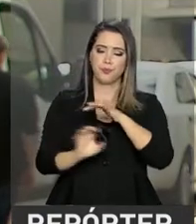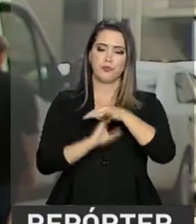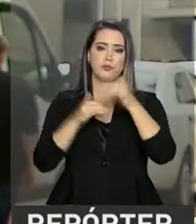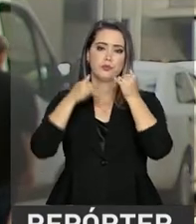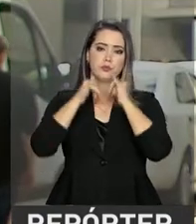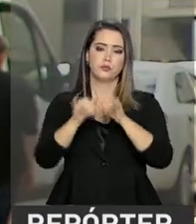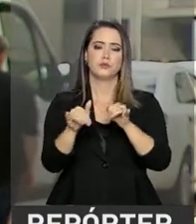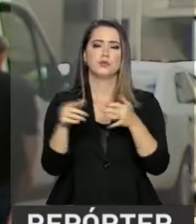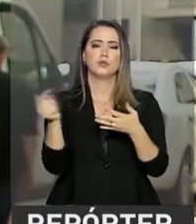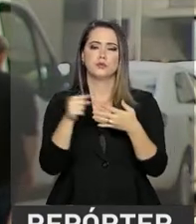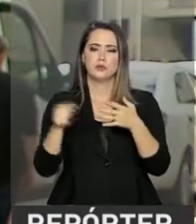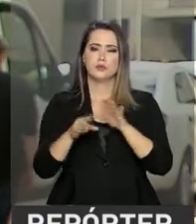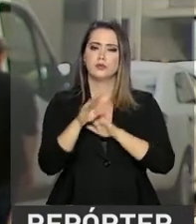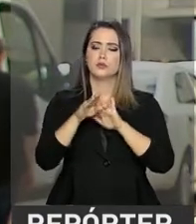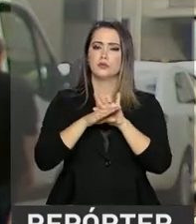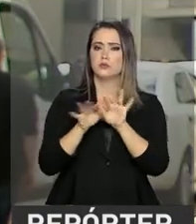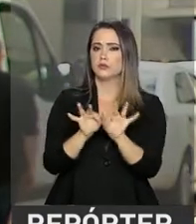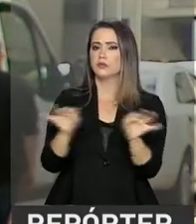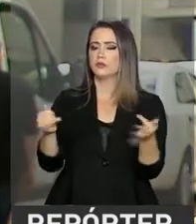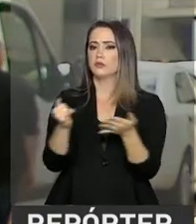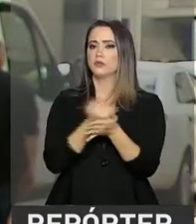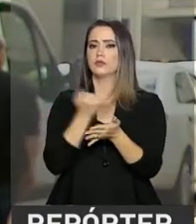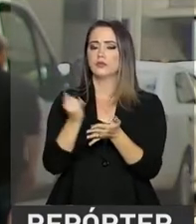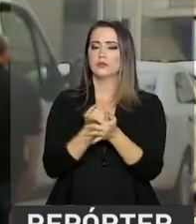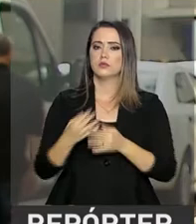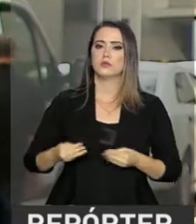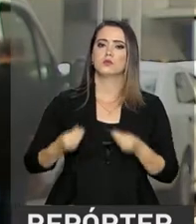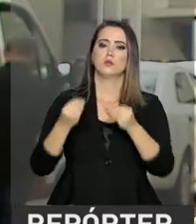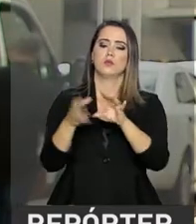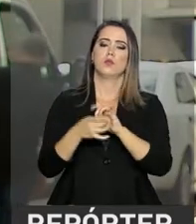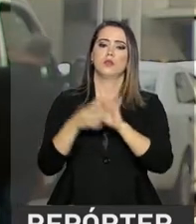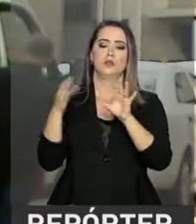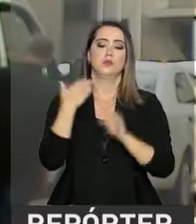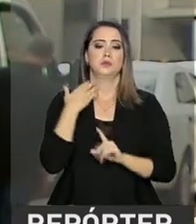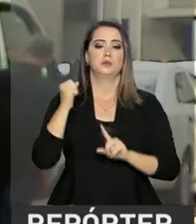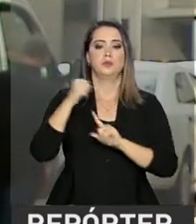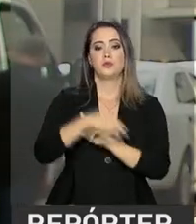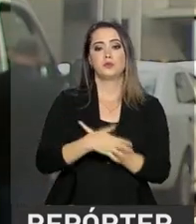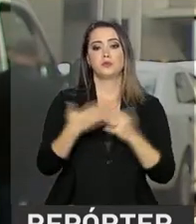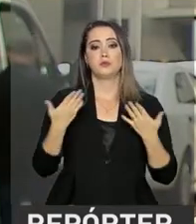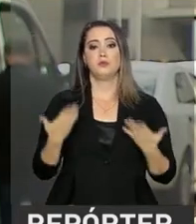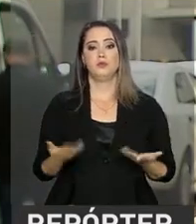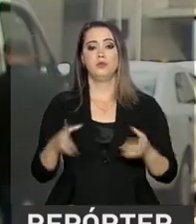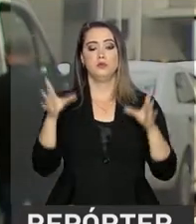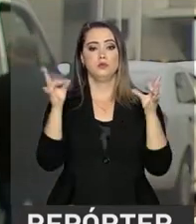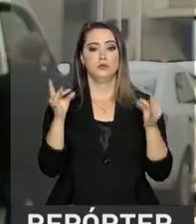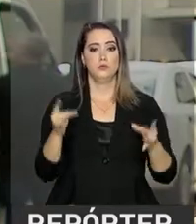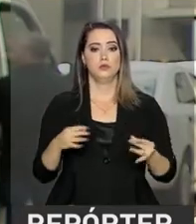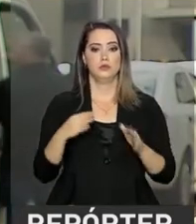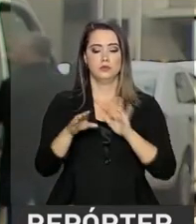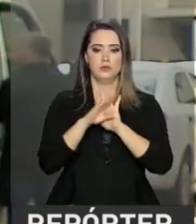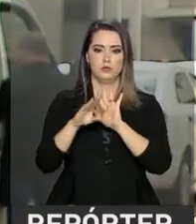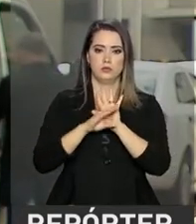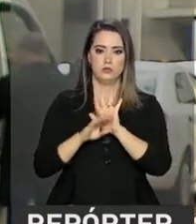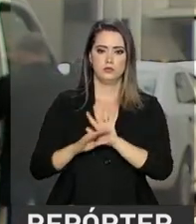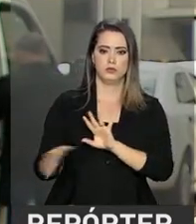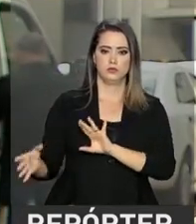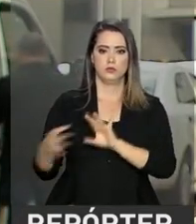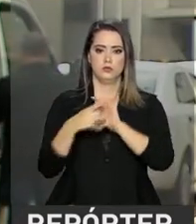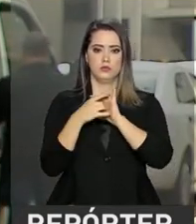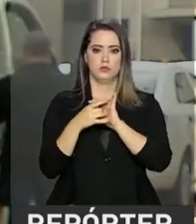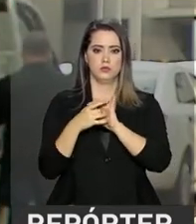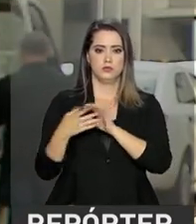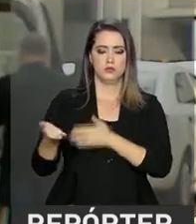projetos como de simplificação tributária e que dá autonomia ao banco central guarde destacou o programa de parcerias e